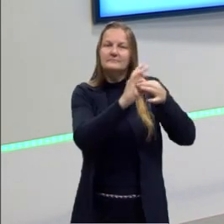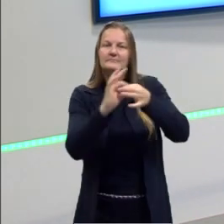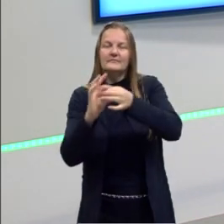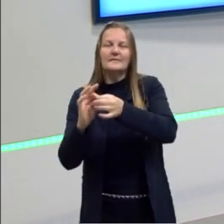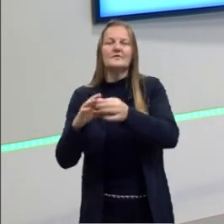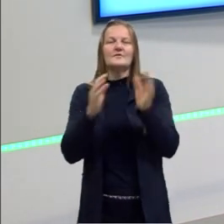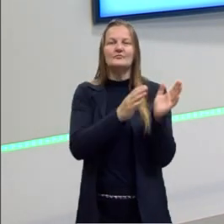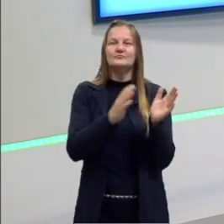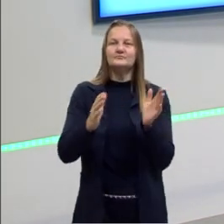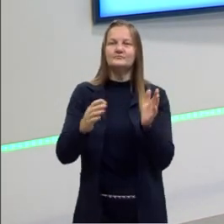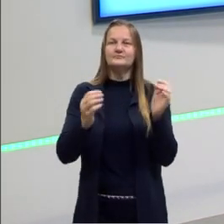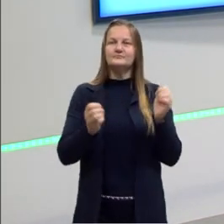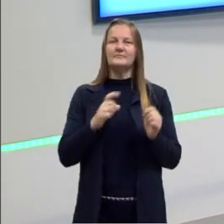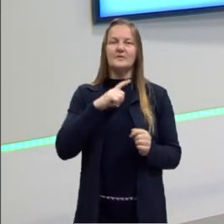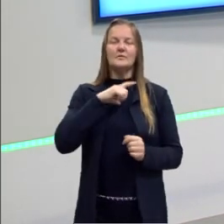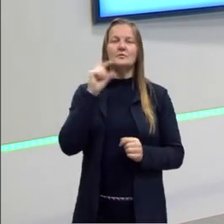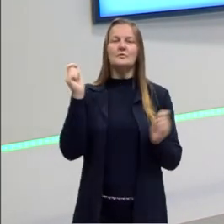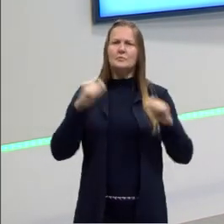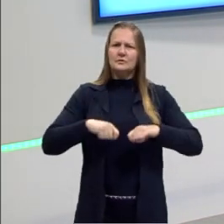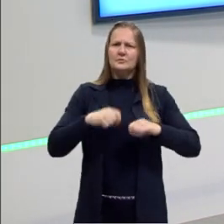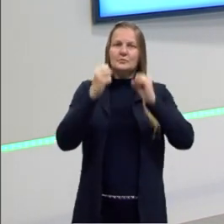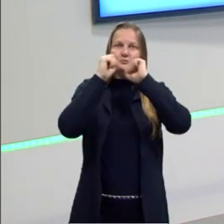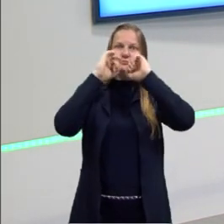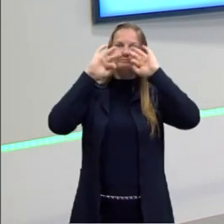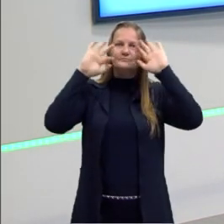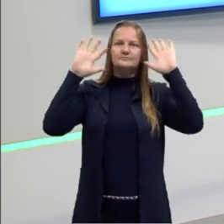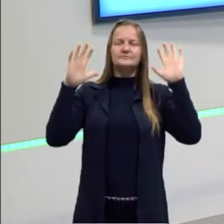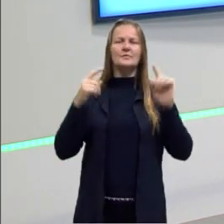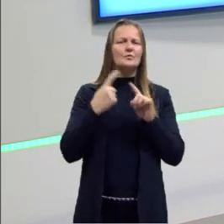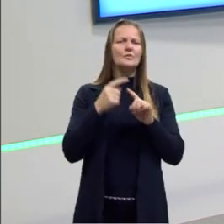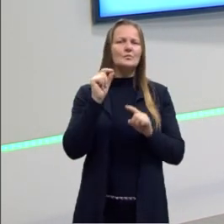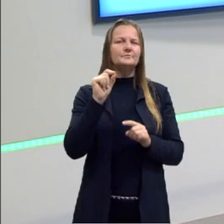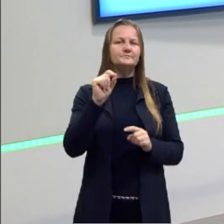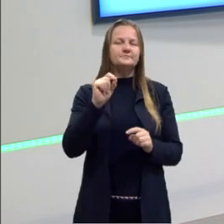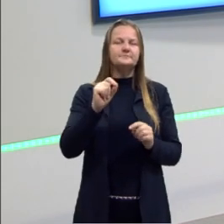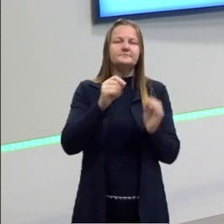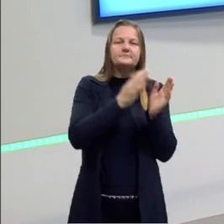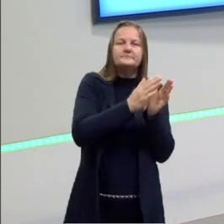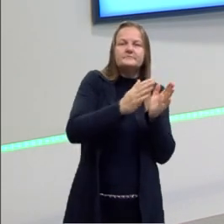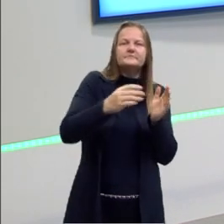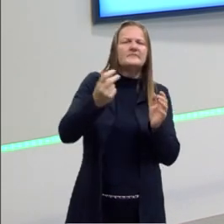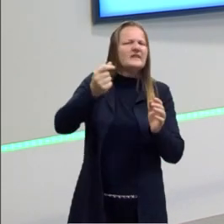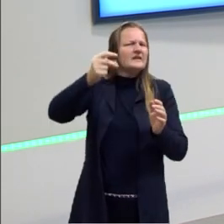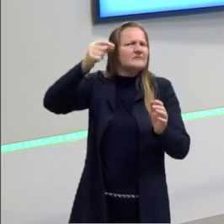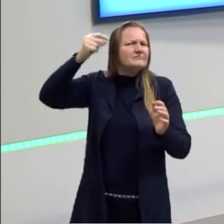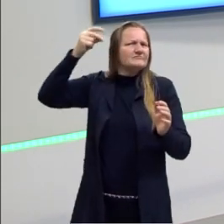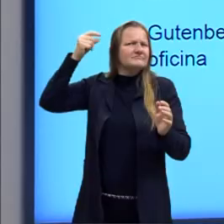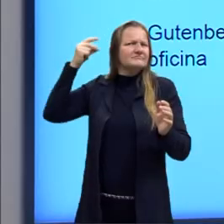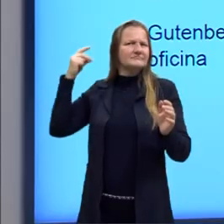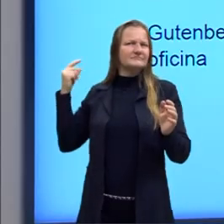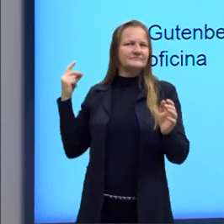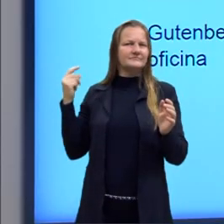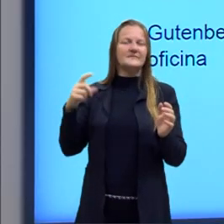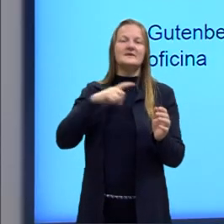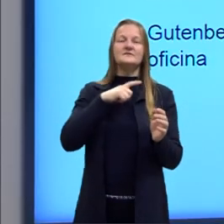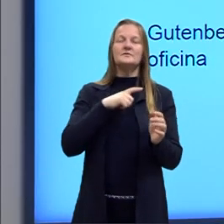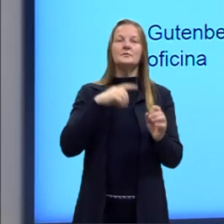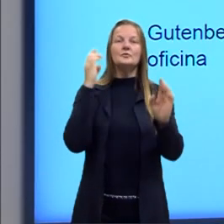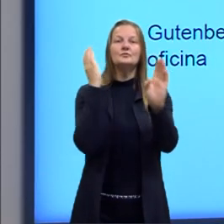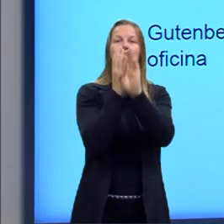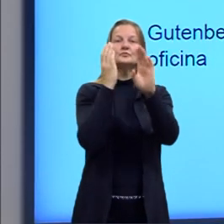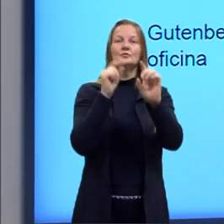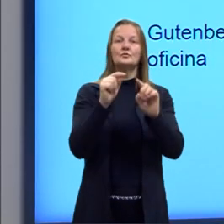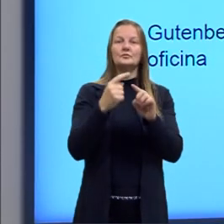período então é importante que nós possamos entender que durante essa época nós tivemos a